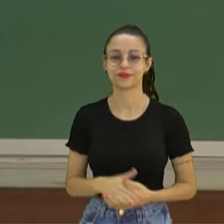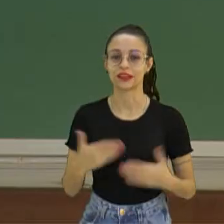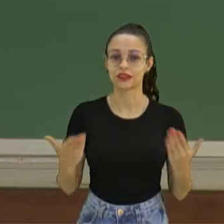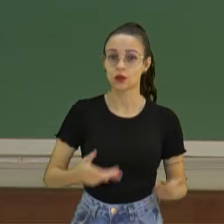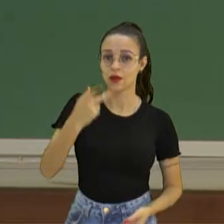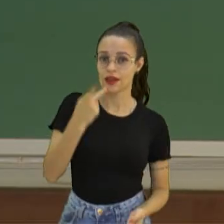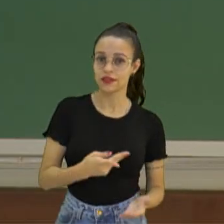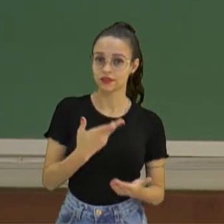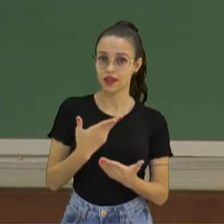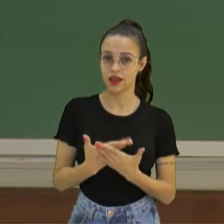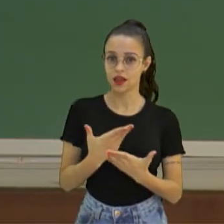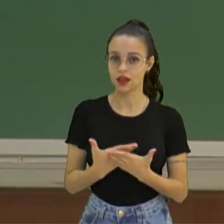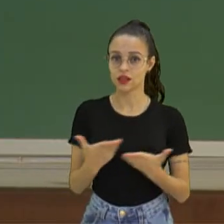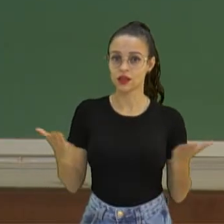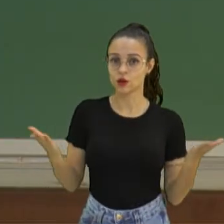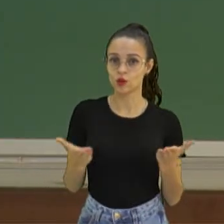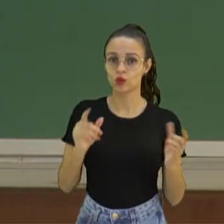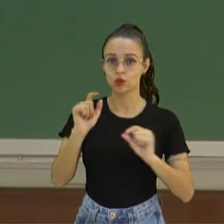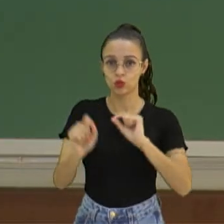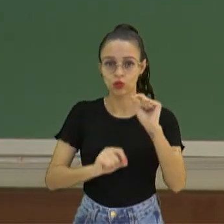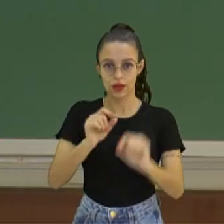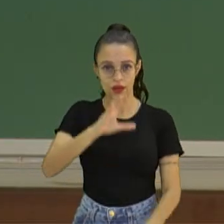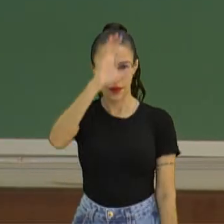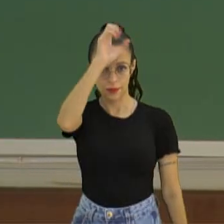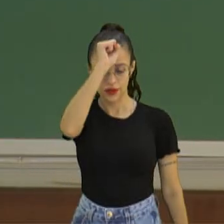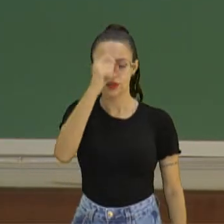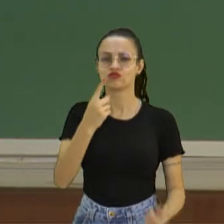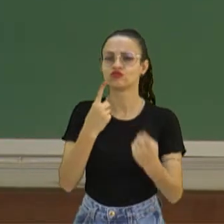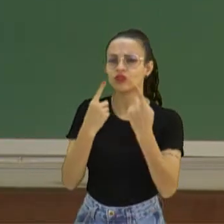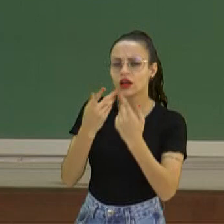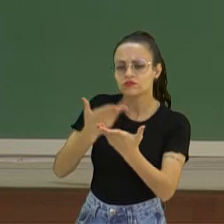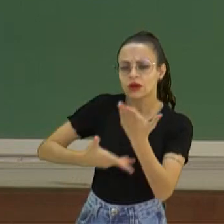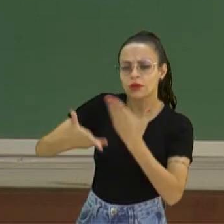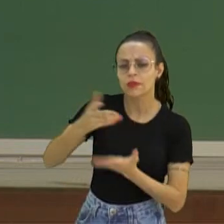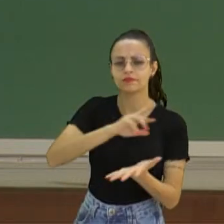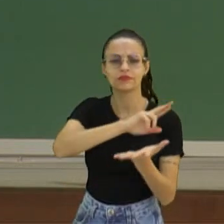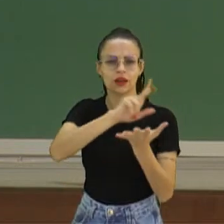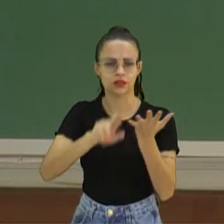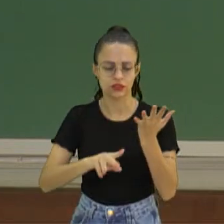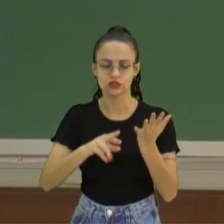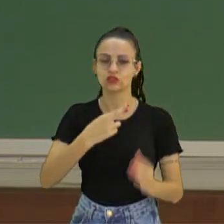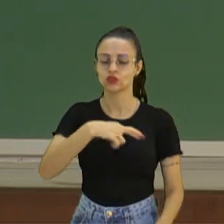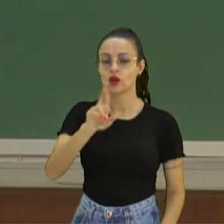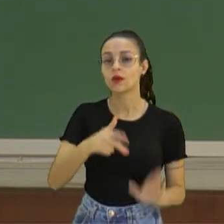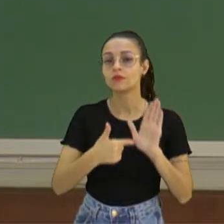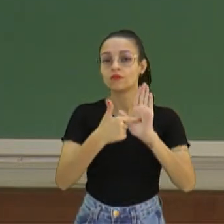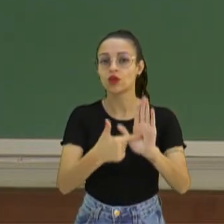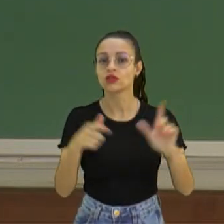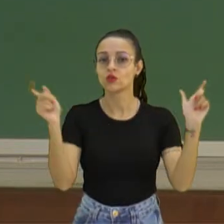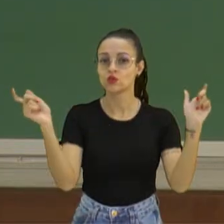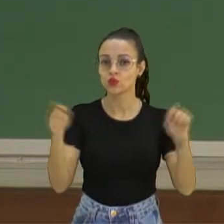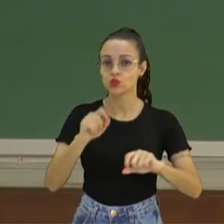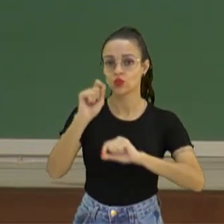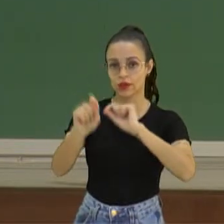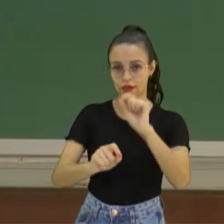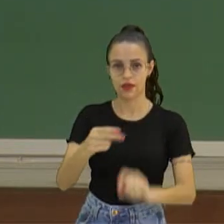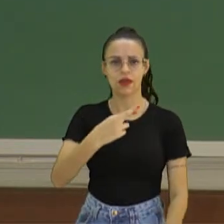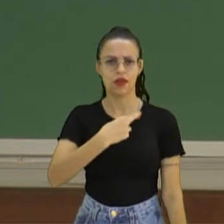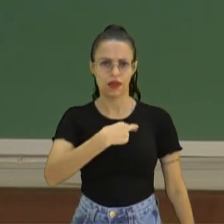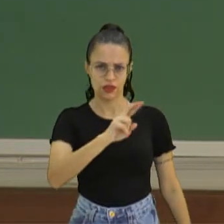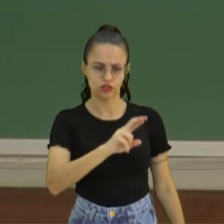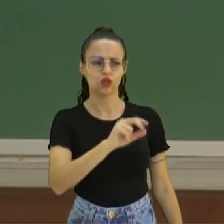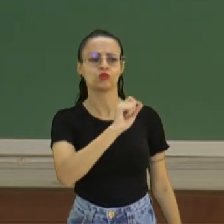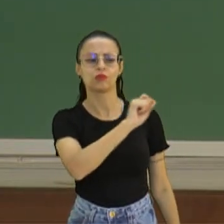fez aqui na aula de hoje Nós aprendemos que o diálogo inter-religioso é uma forma de demonstrar que embora as religiões possuem